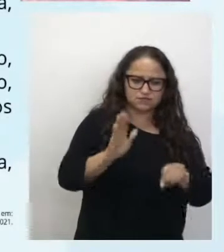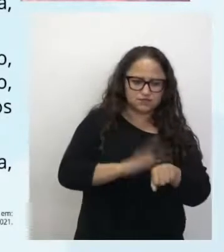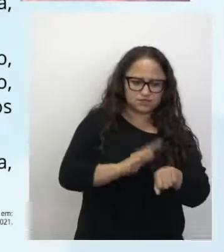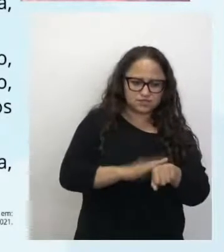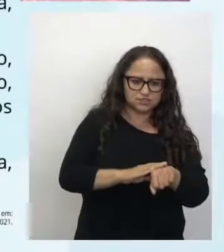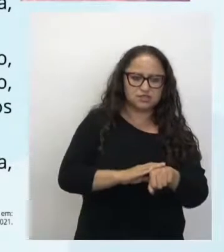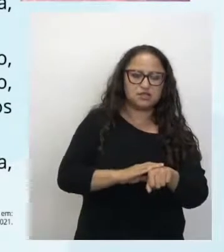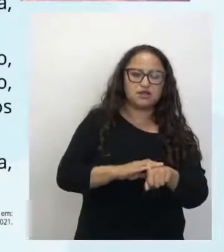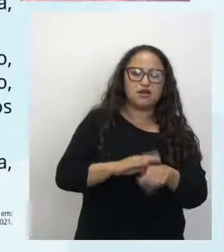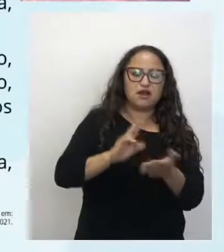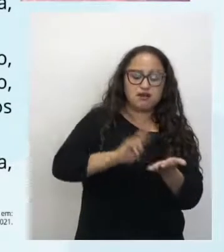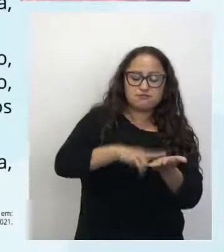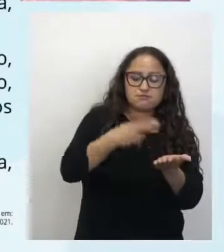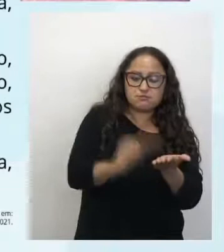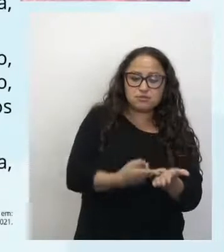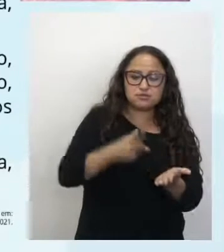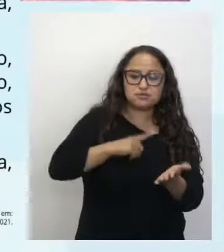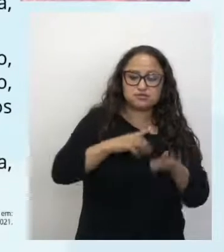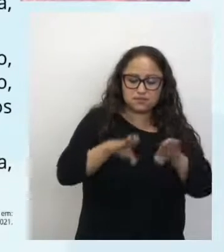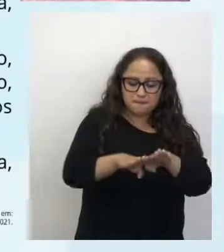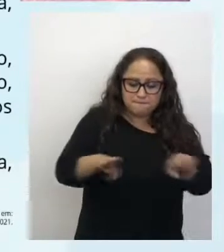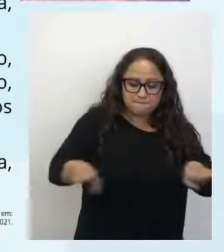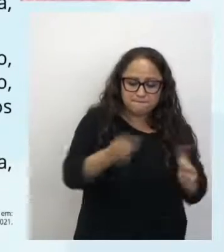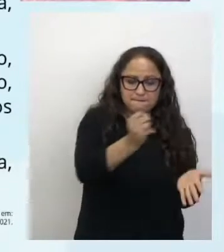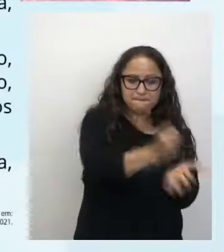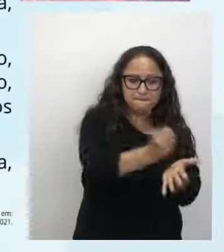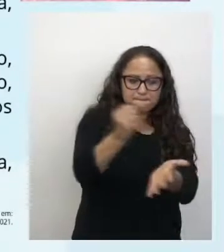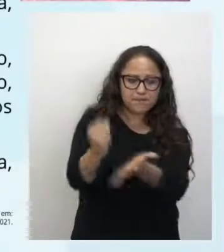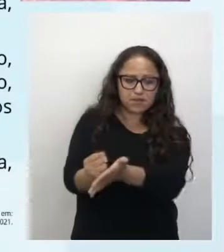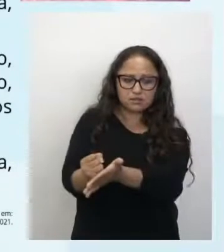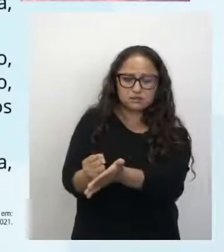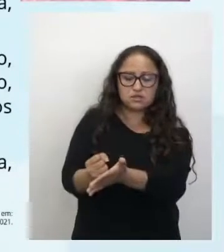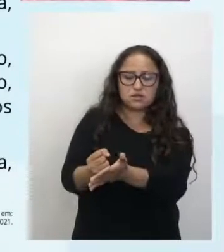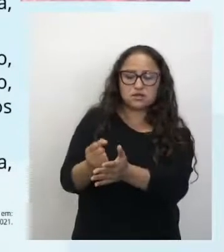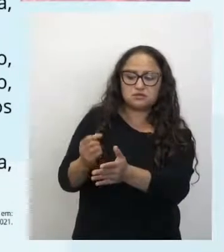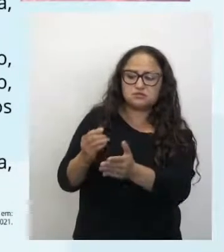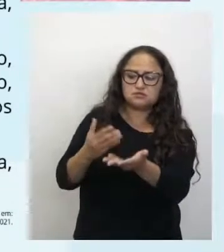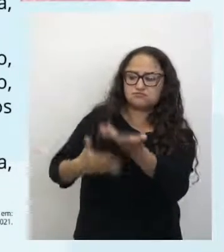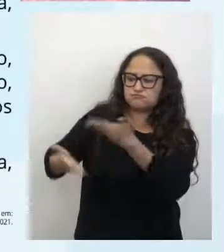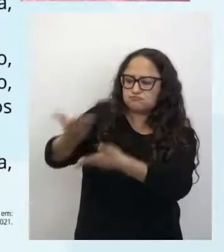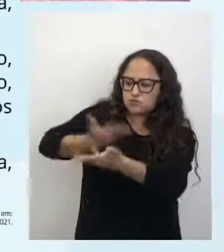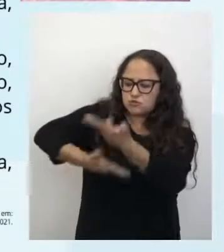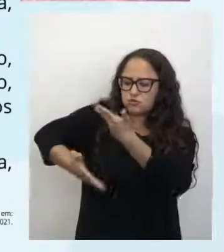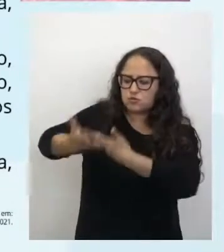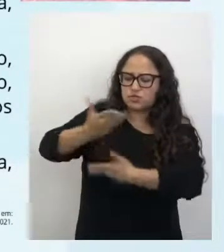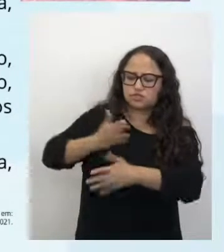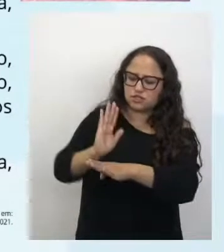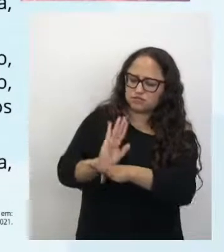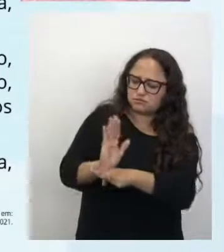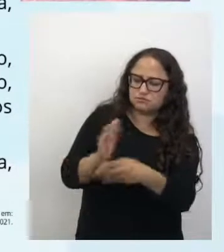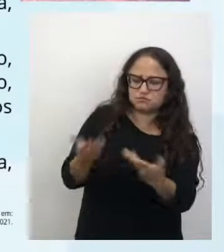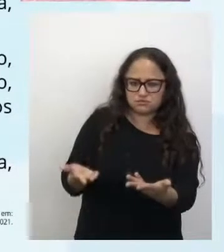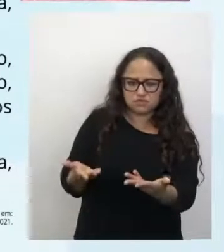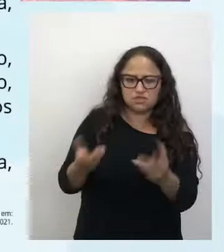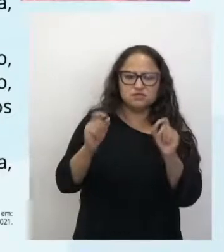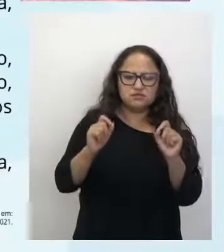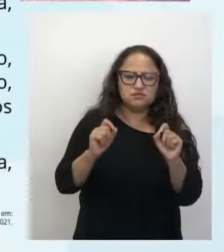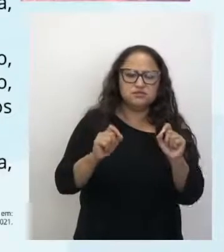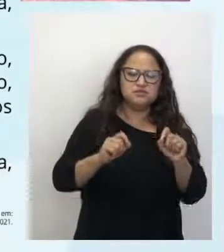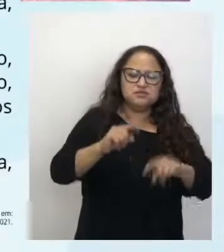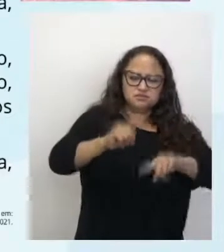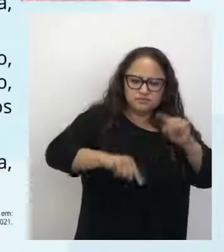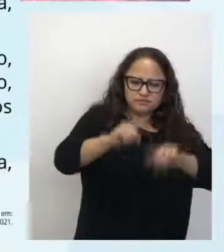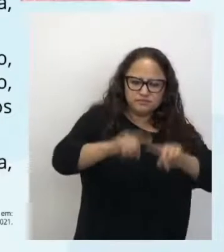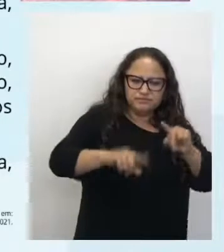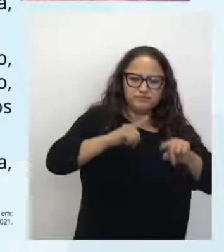marcação de palco, cena, o contracenar, né, com outro colega, né, enfim. Materialidade e suporte. A gente